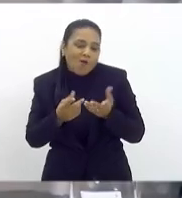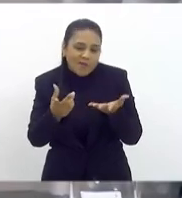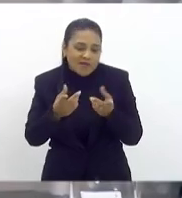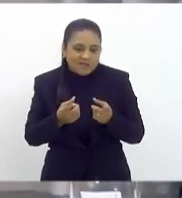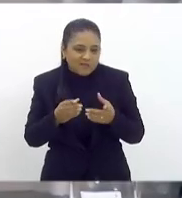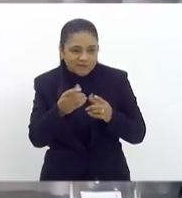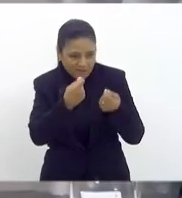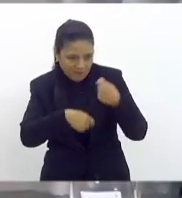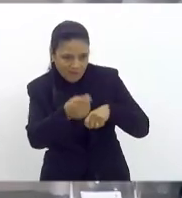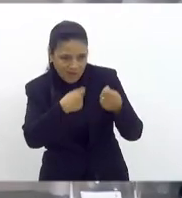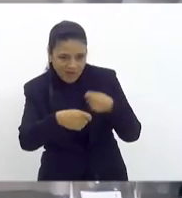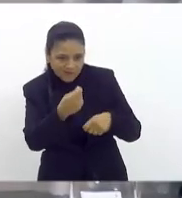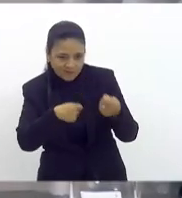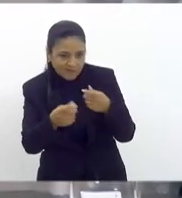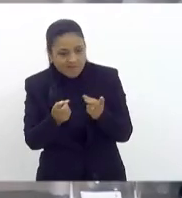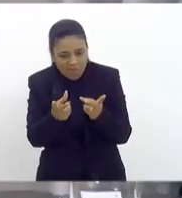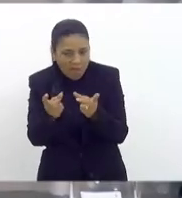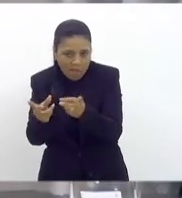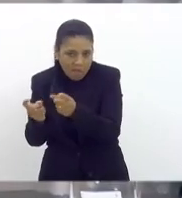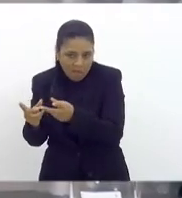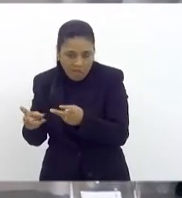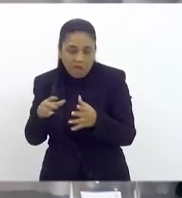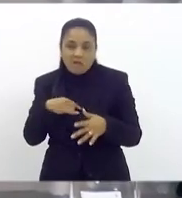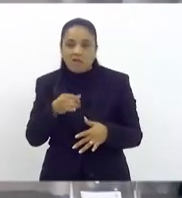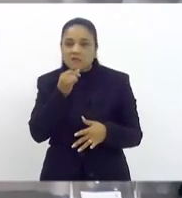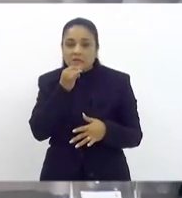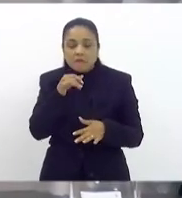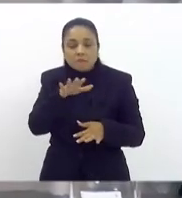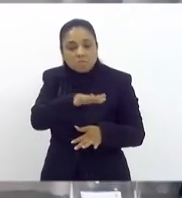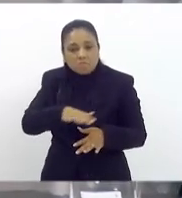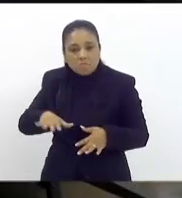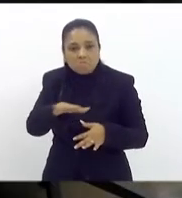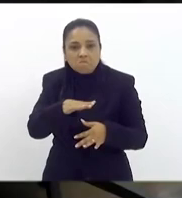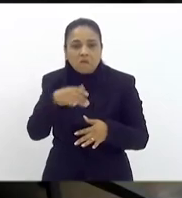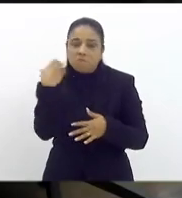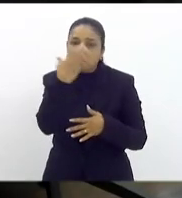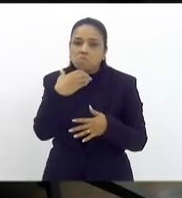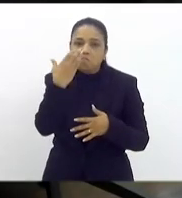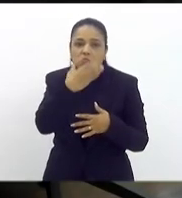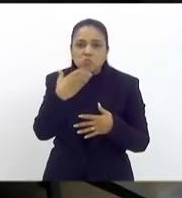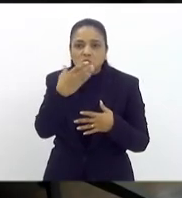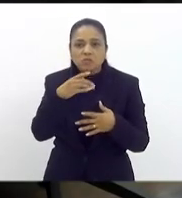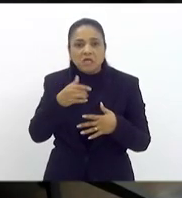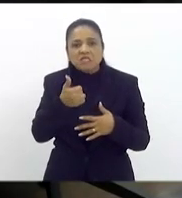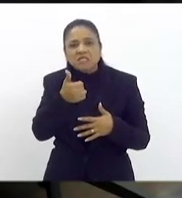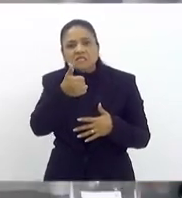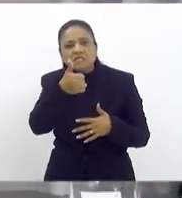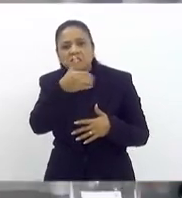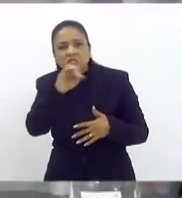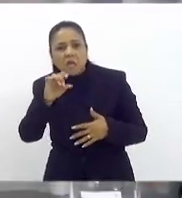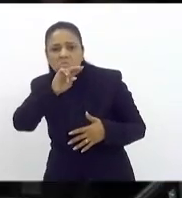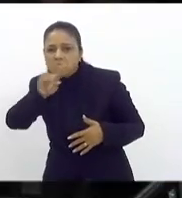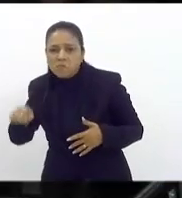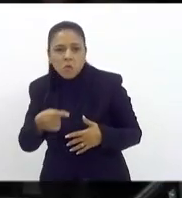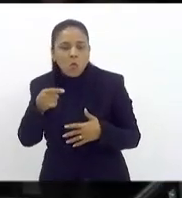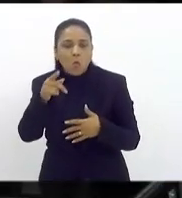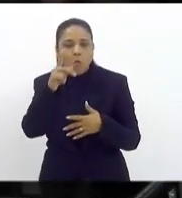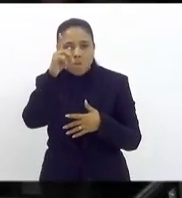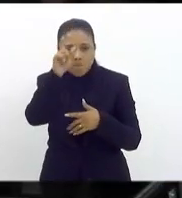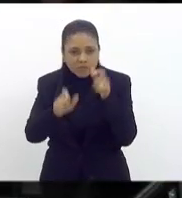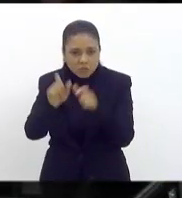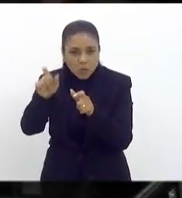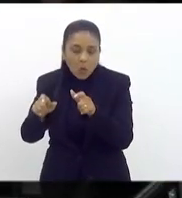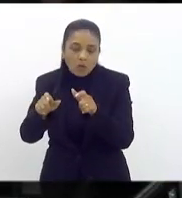futebol e botar uma música aleatória e tiver 10 pessoas ou 100 mil pessoas, é o mesmo valor? Pode haver diferença